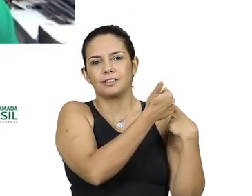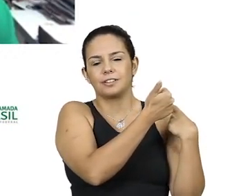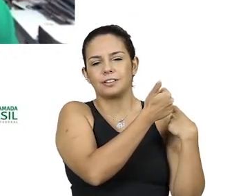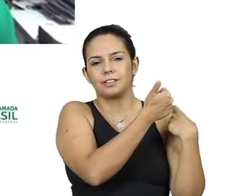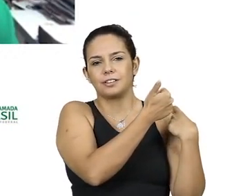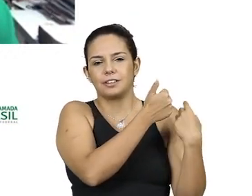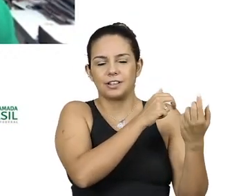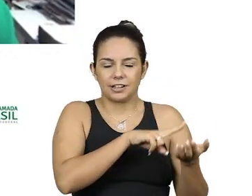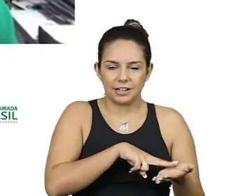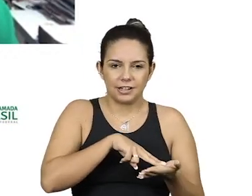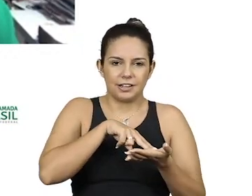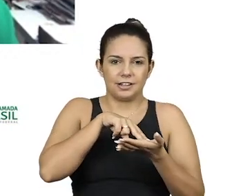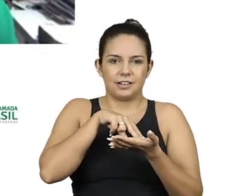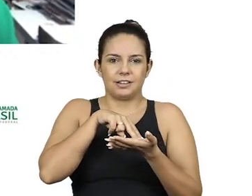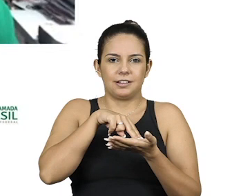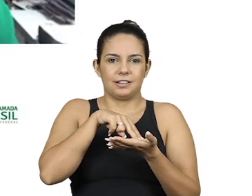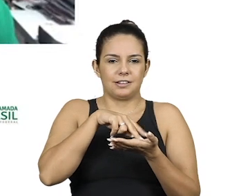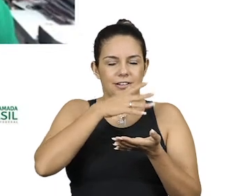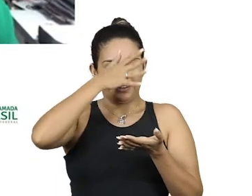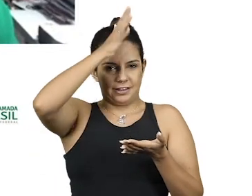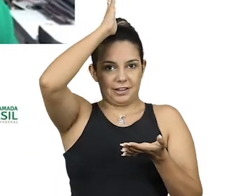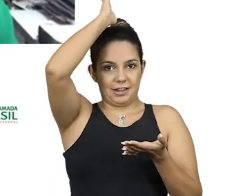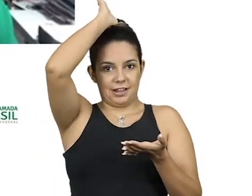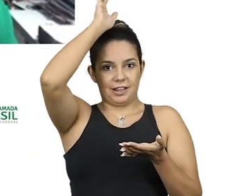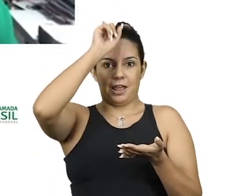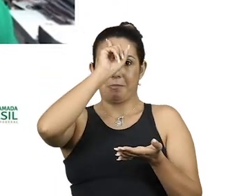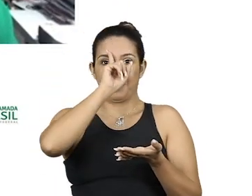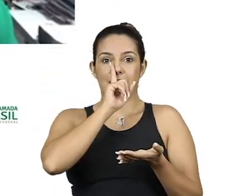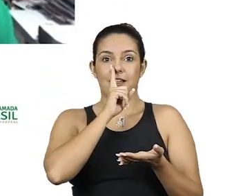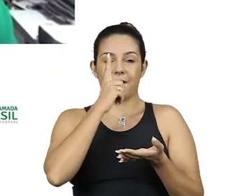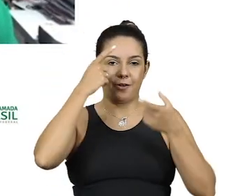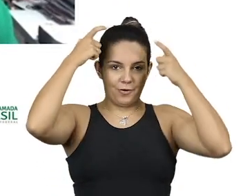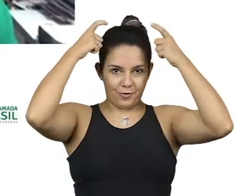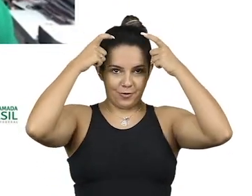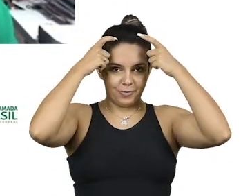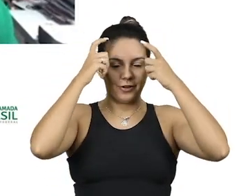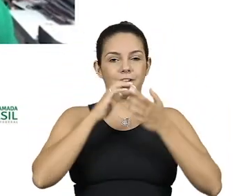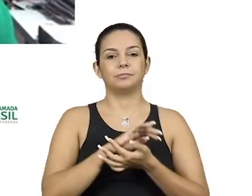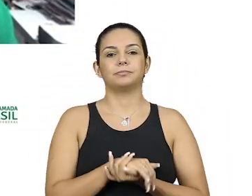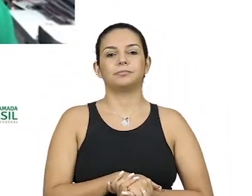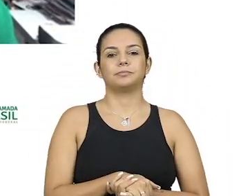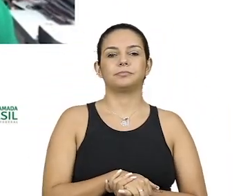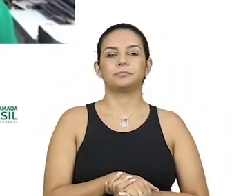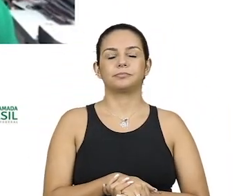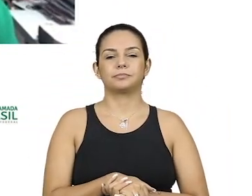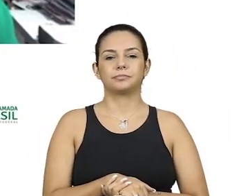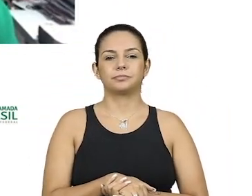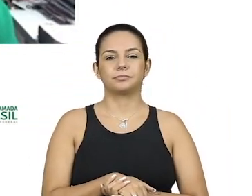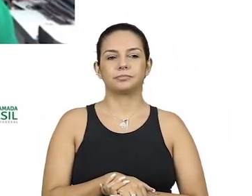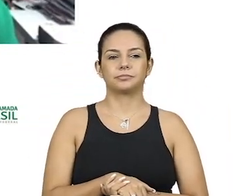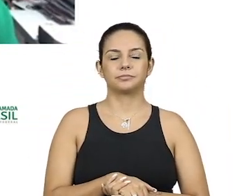levantando a crista como uma coroa.